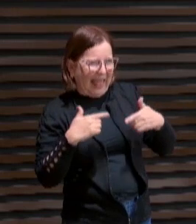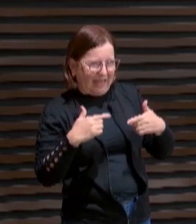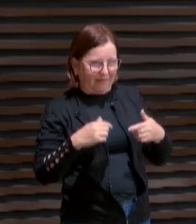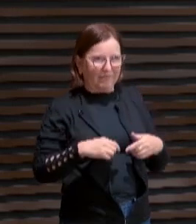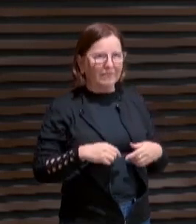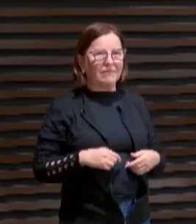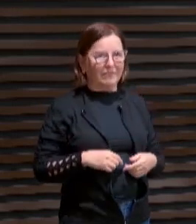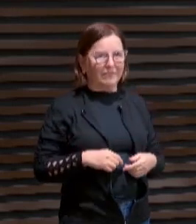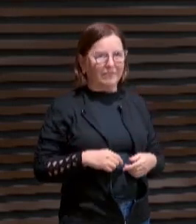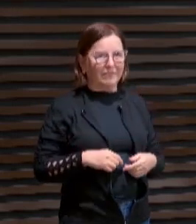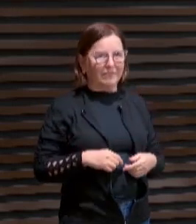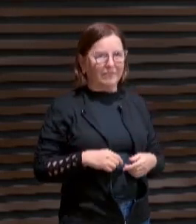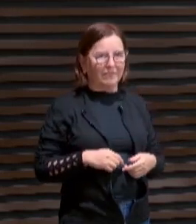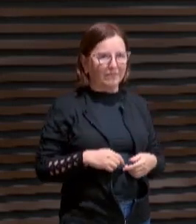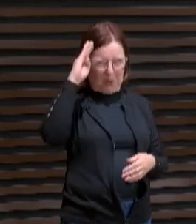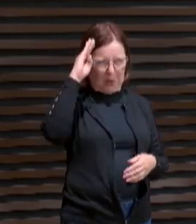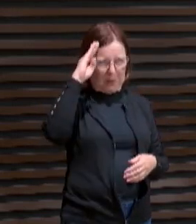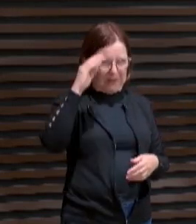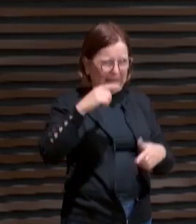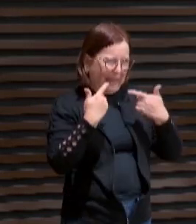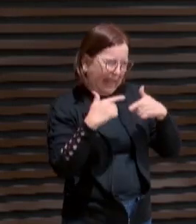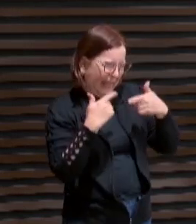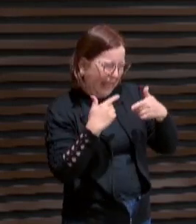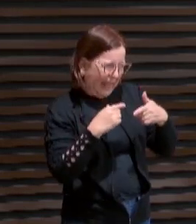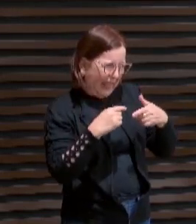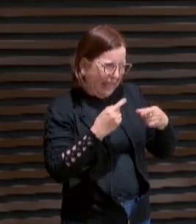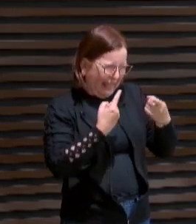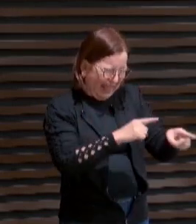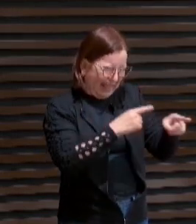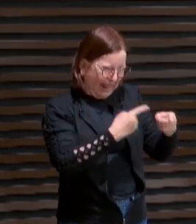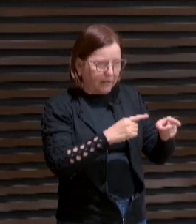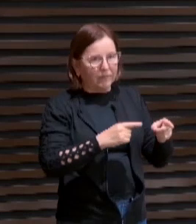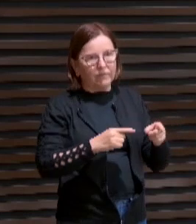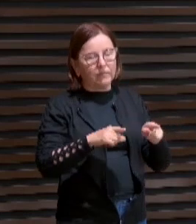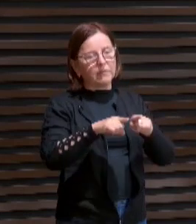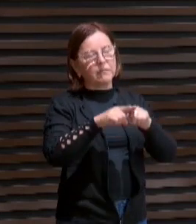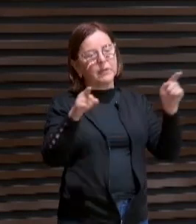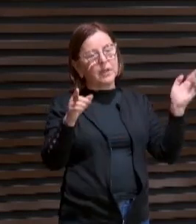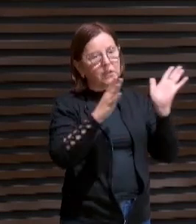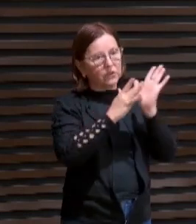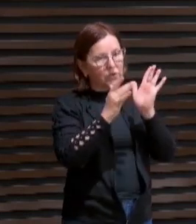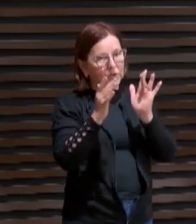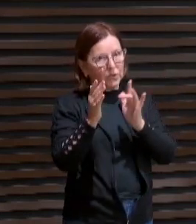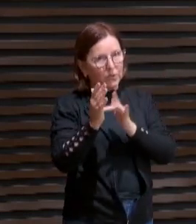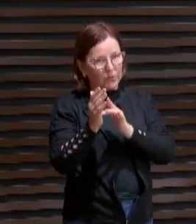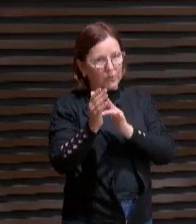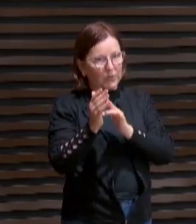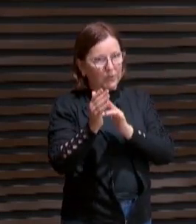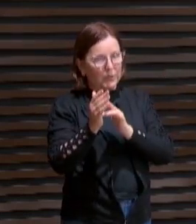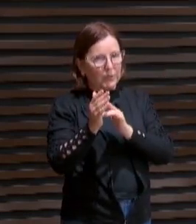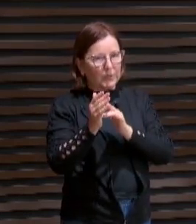Eles estavam tripudiando dele. Mas ele estava rompendo